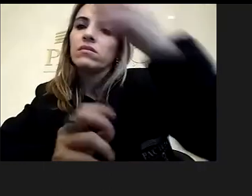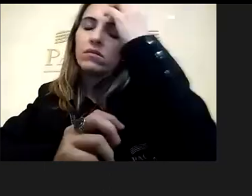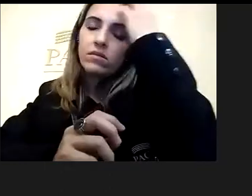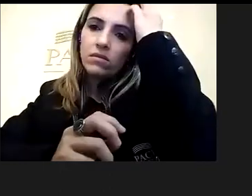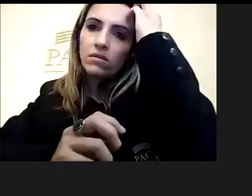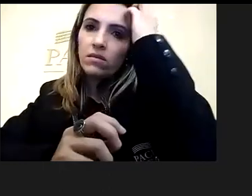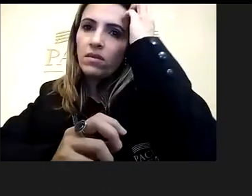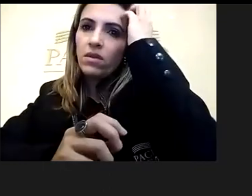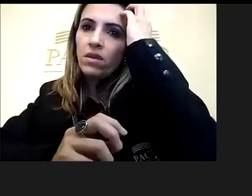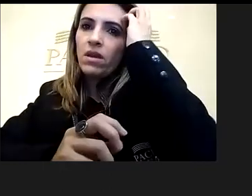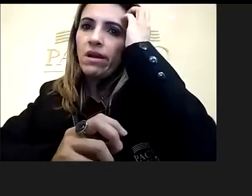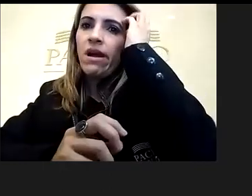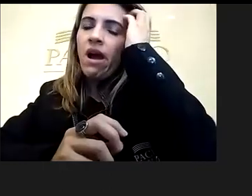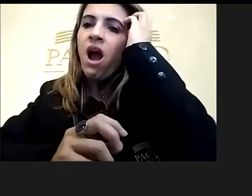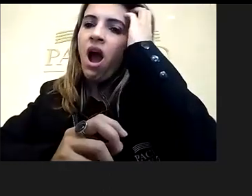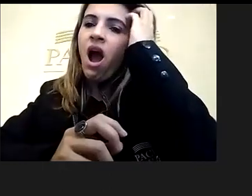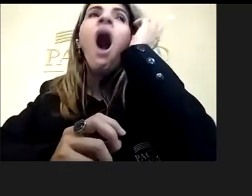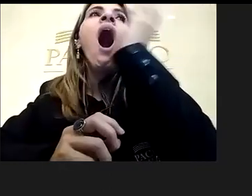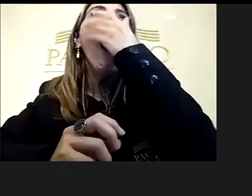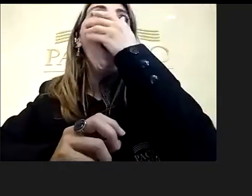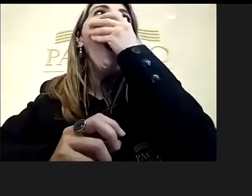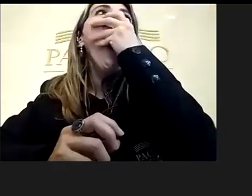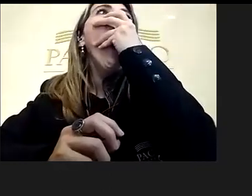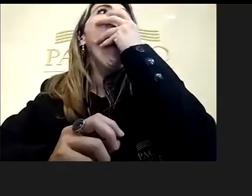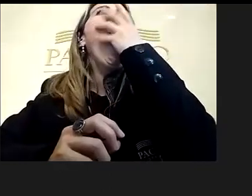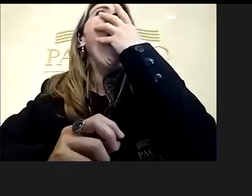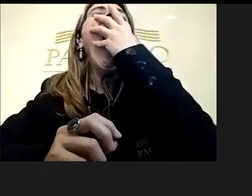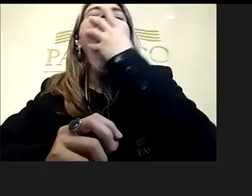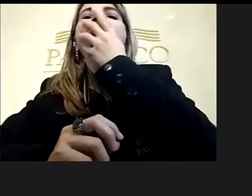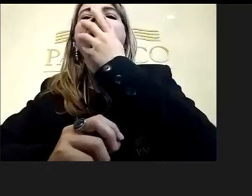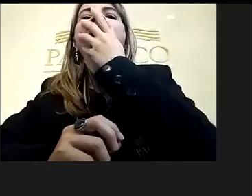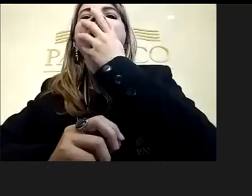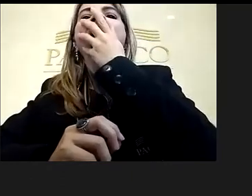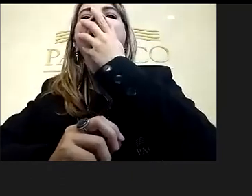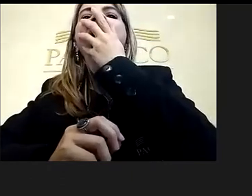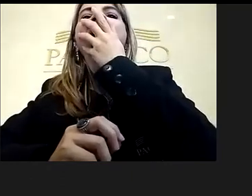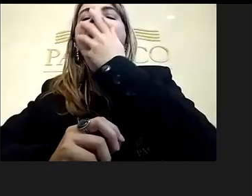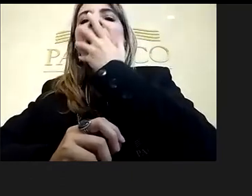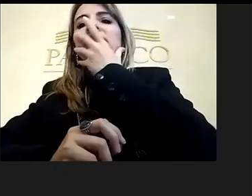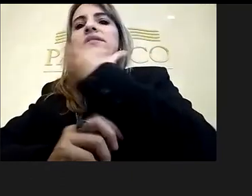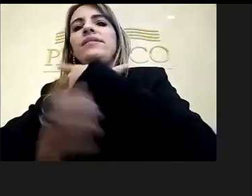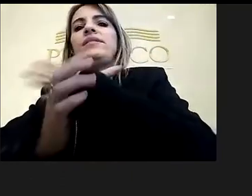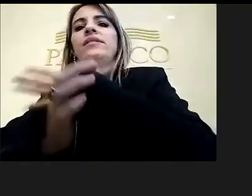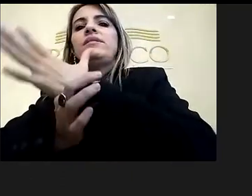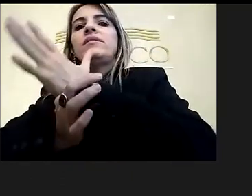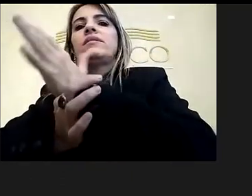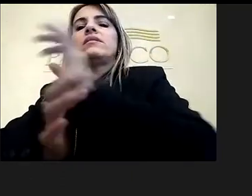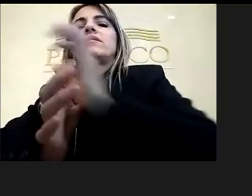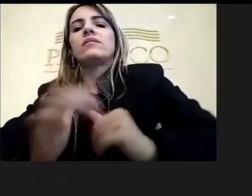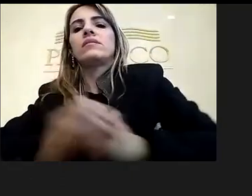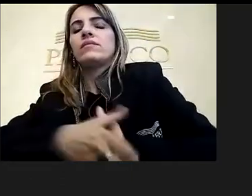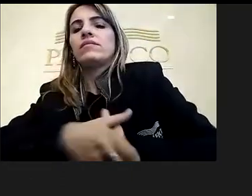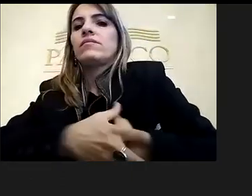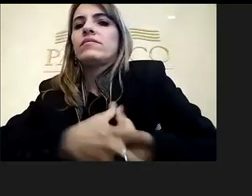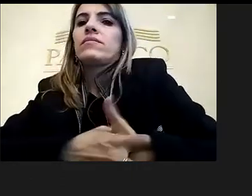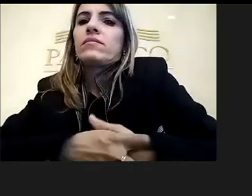é uma questão de tempo. Nós não vamos ali resolver o complexo de Édipo. O nosso